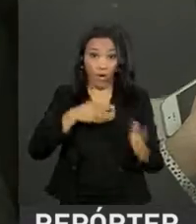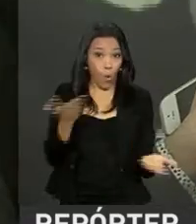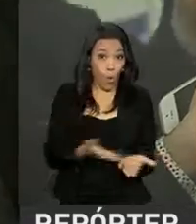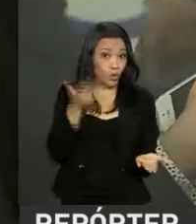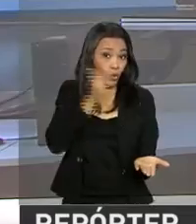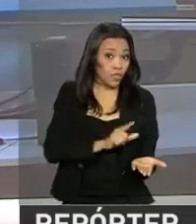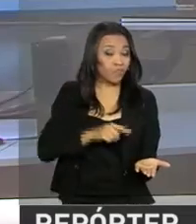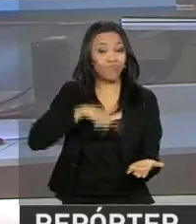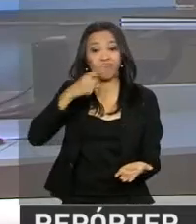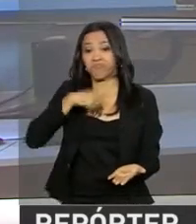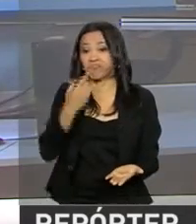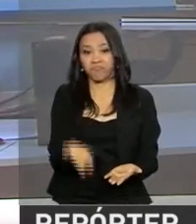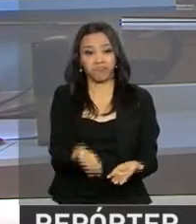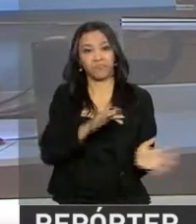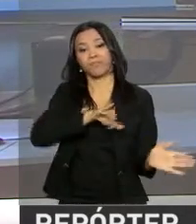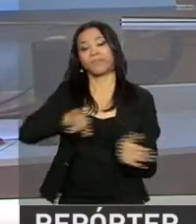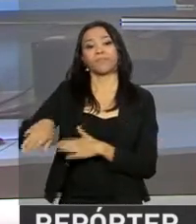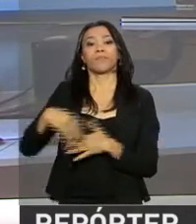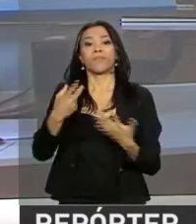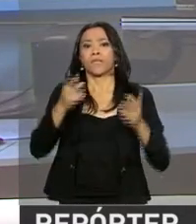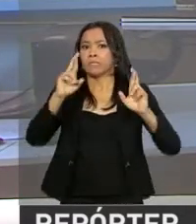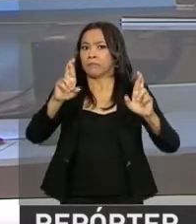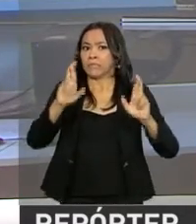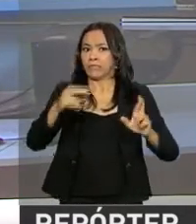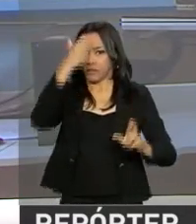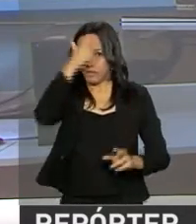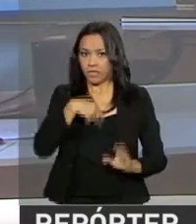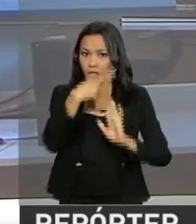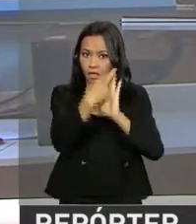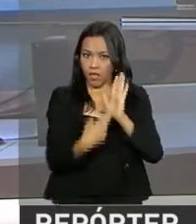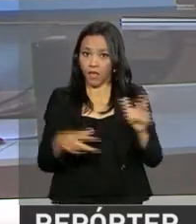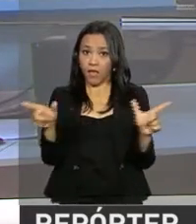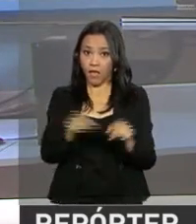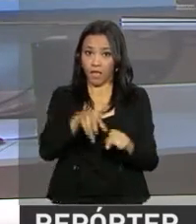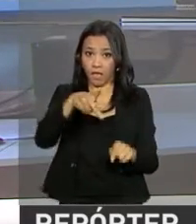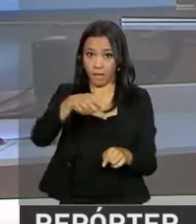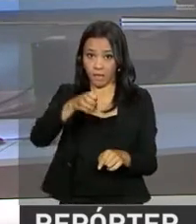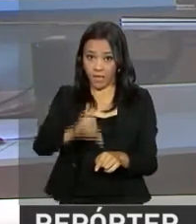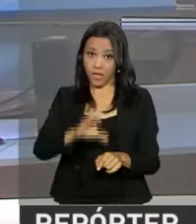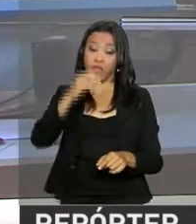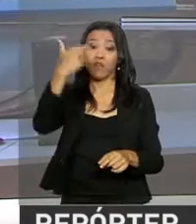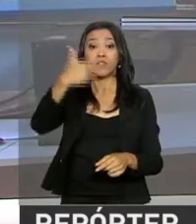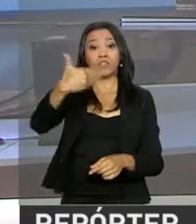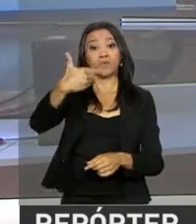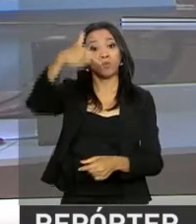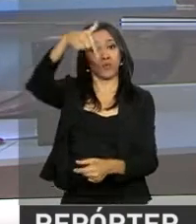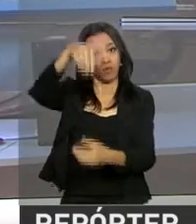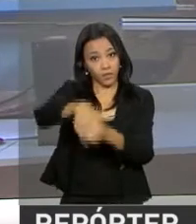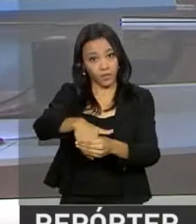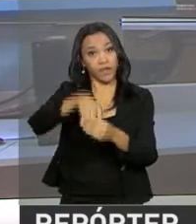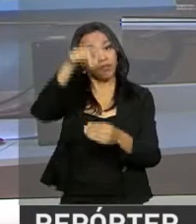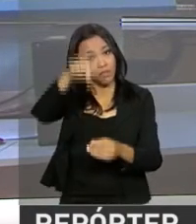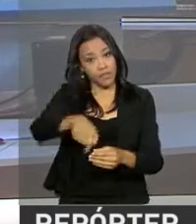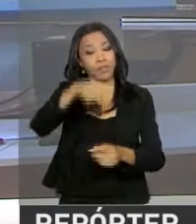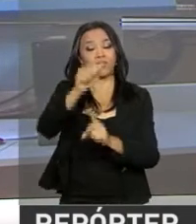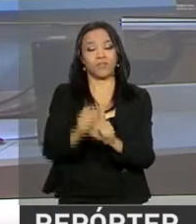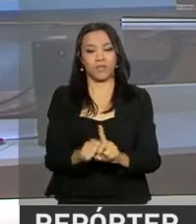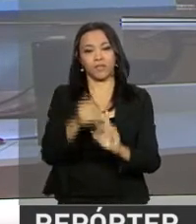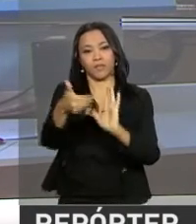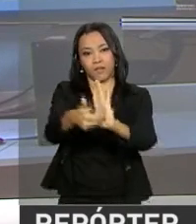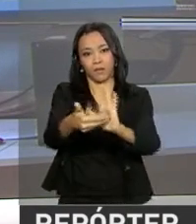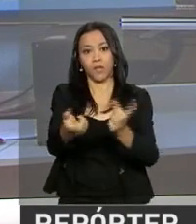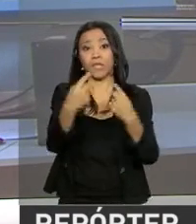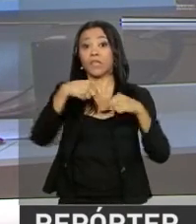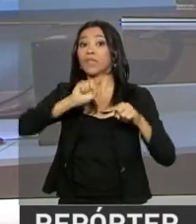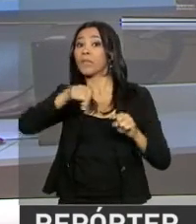adiantar. E a expectativa do relator é que a PEC seja aprovada em segundo turno na Câmara ainda neste mês. Depois,